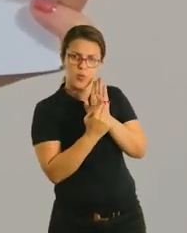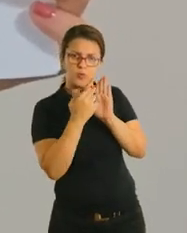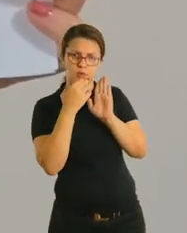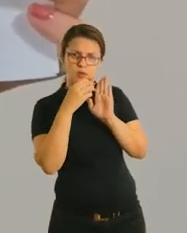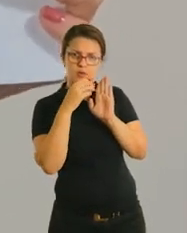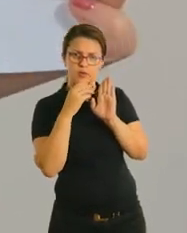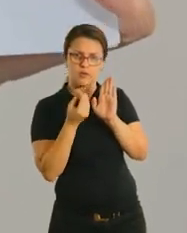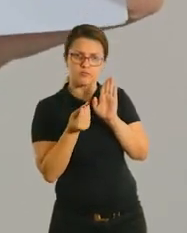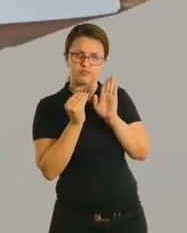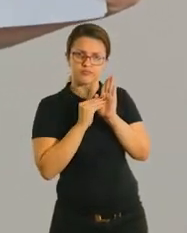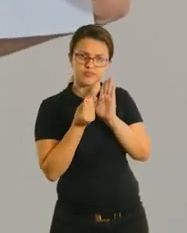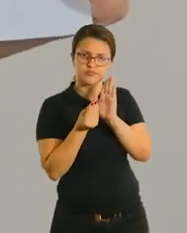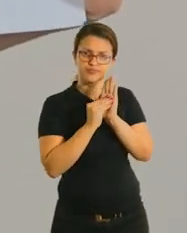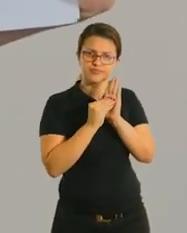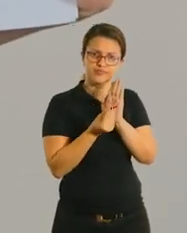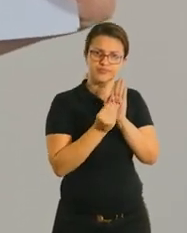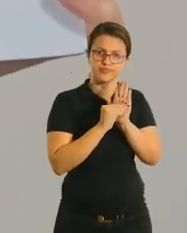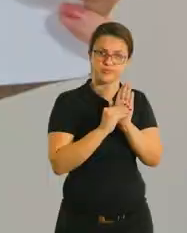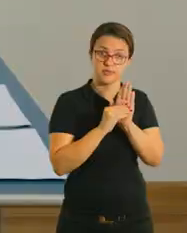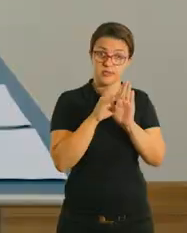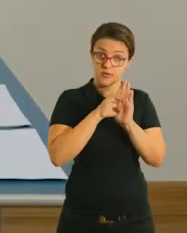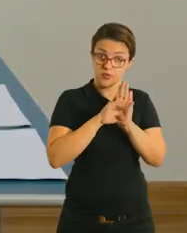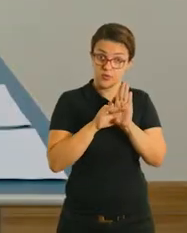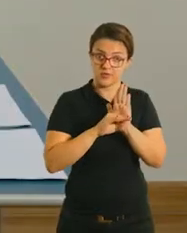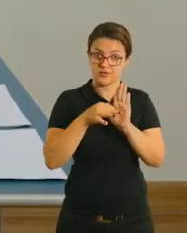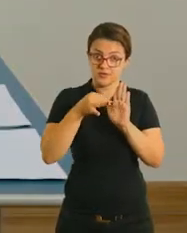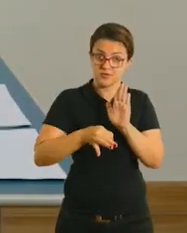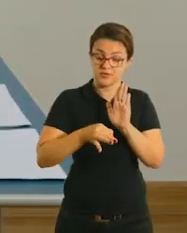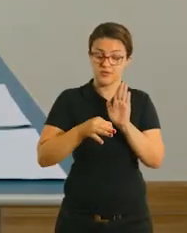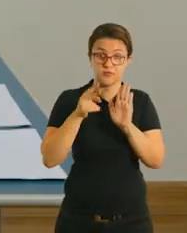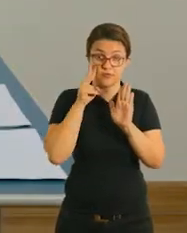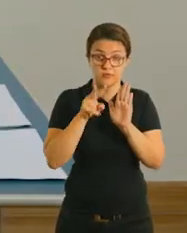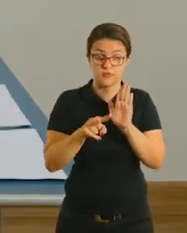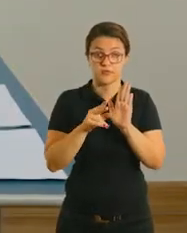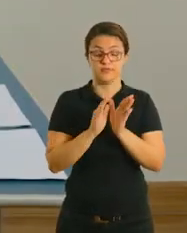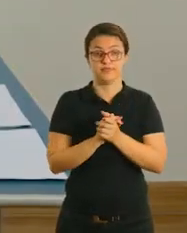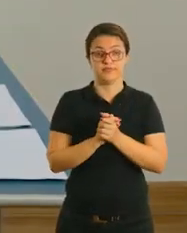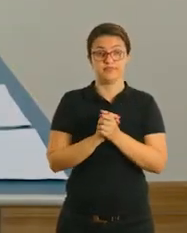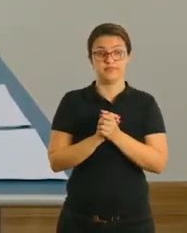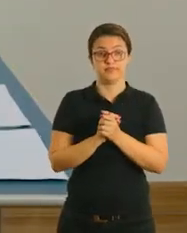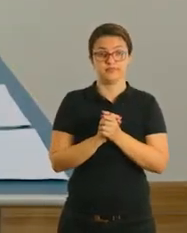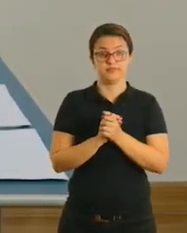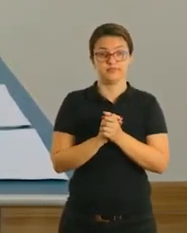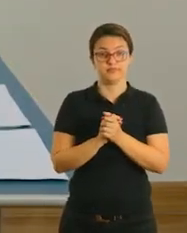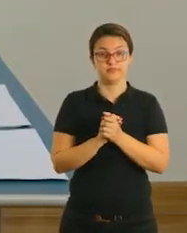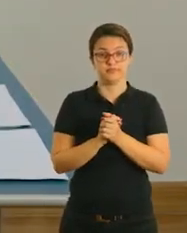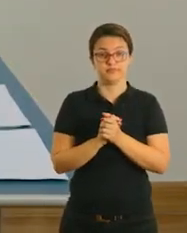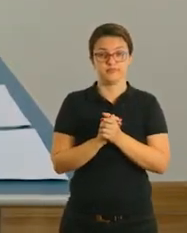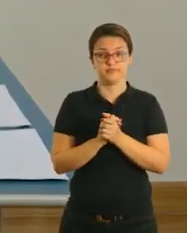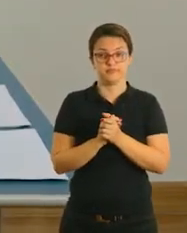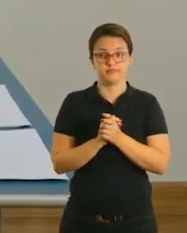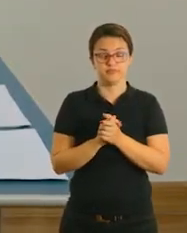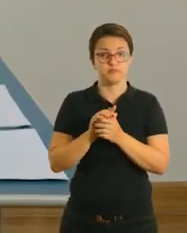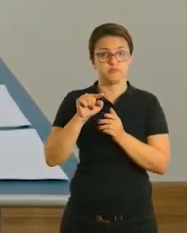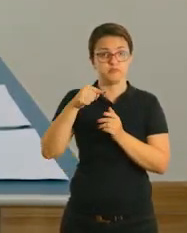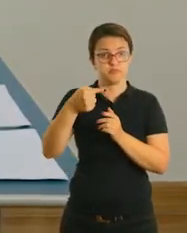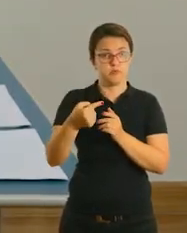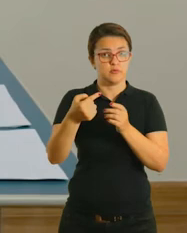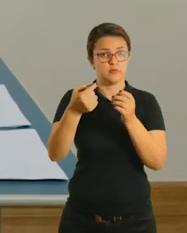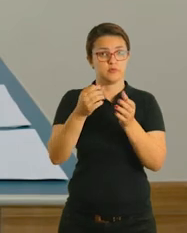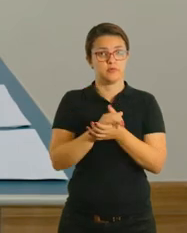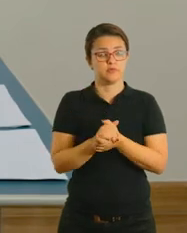nome delas dentro de cada quadradinho. Em seguida, ainda os alunos do termo 1 irão